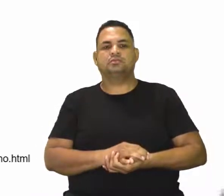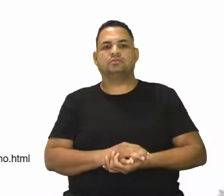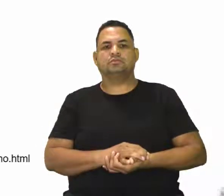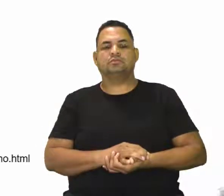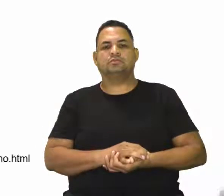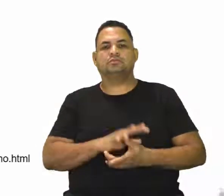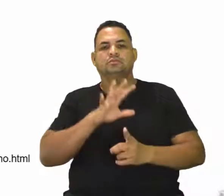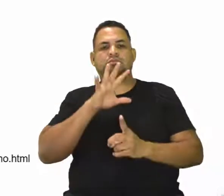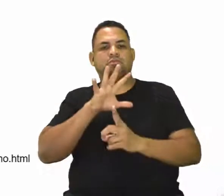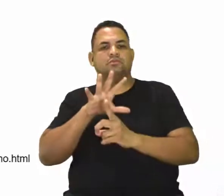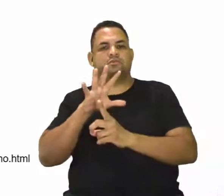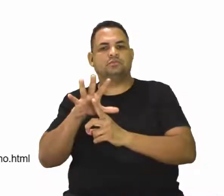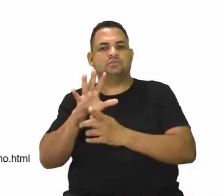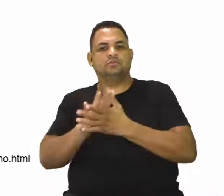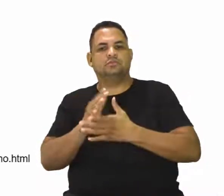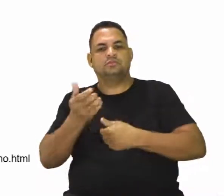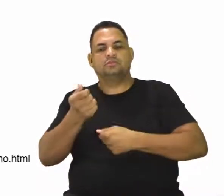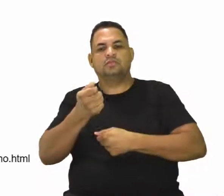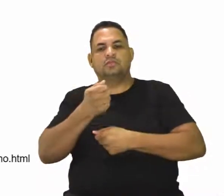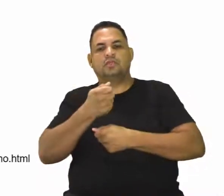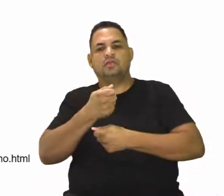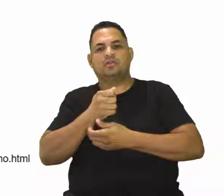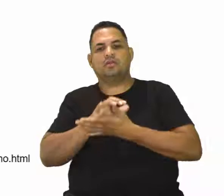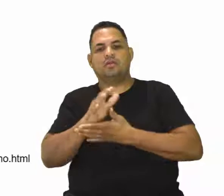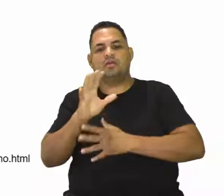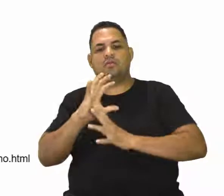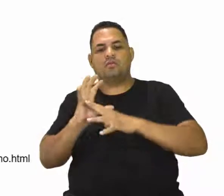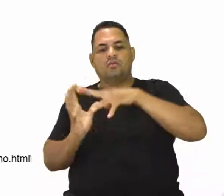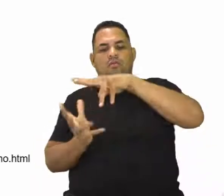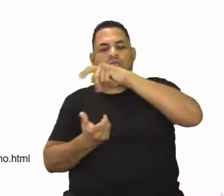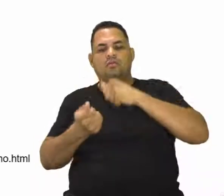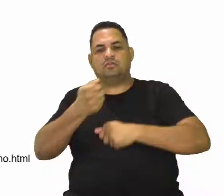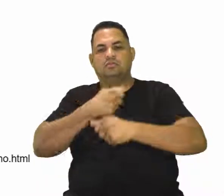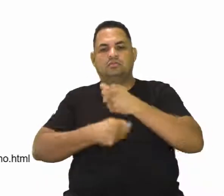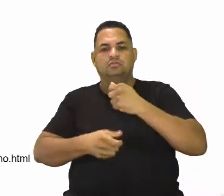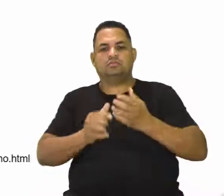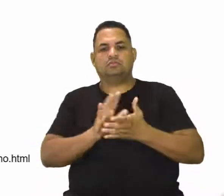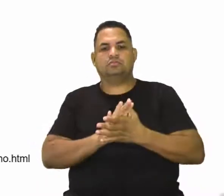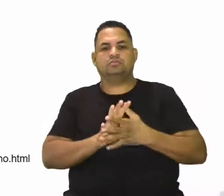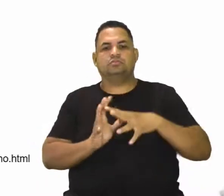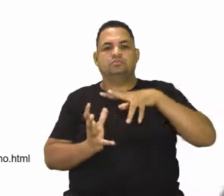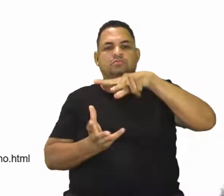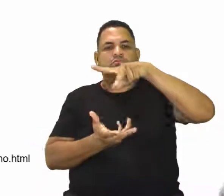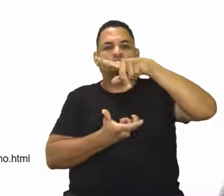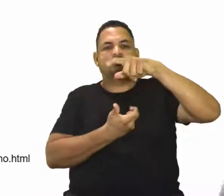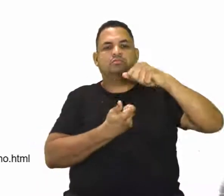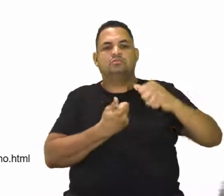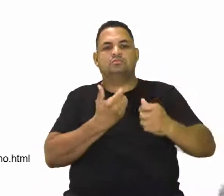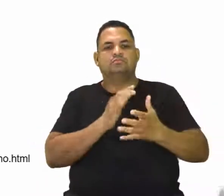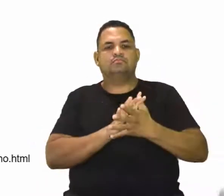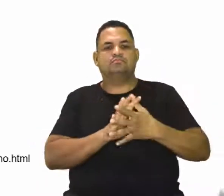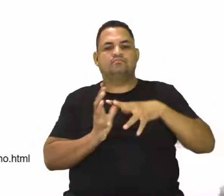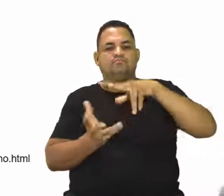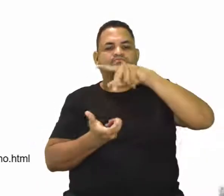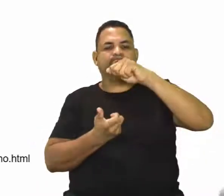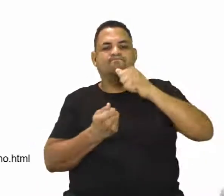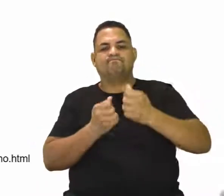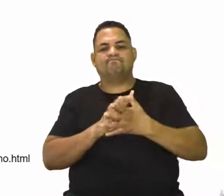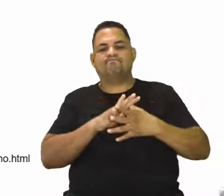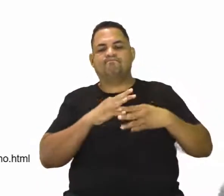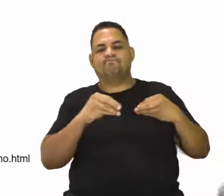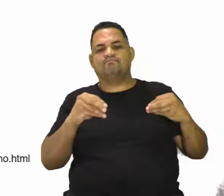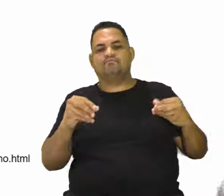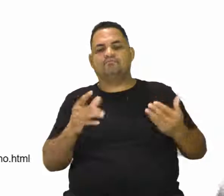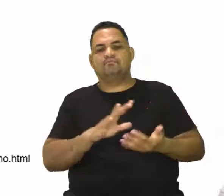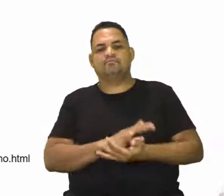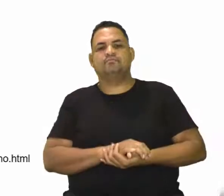O impacto da globalização. Aí você vê o mundo, o planeta Terra,